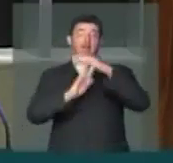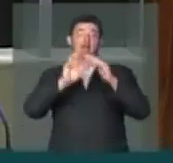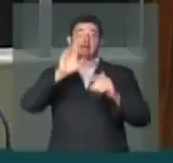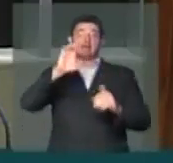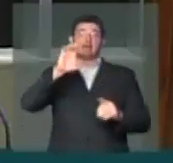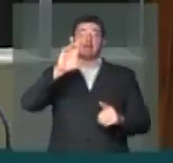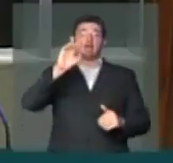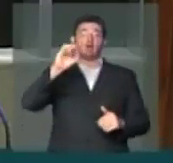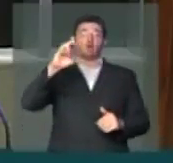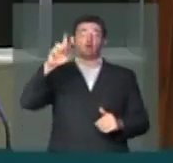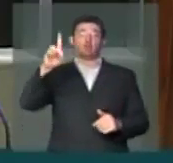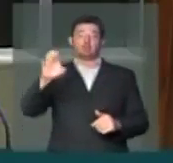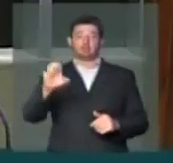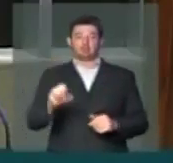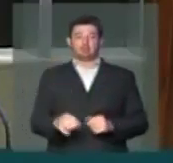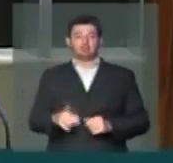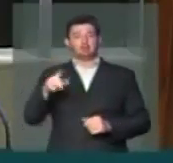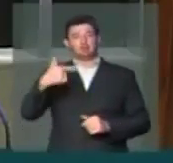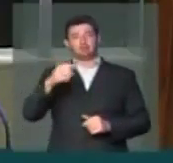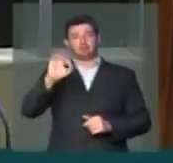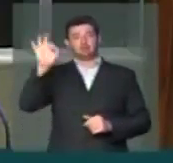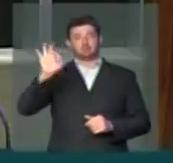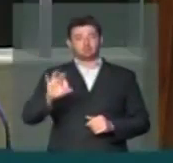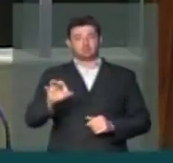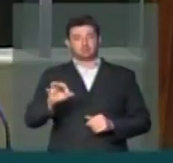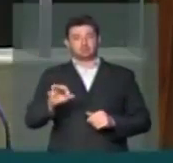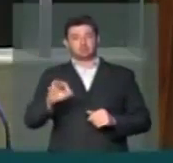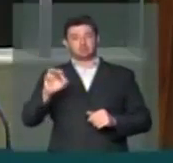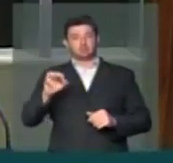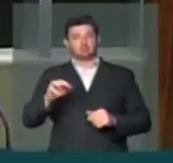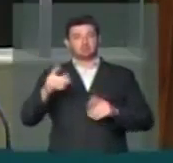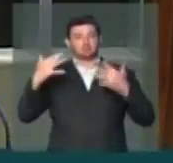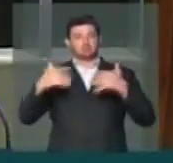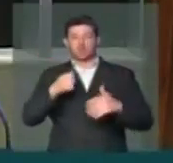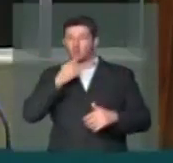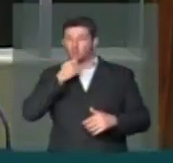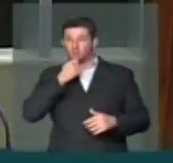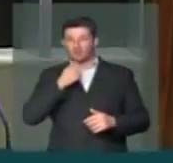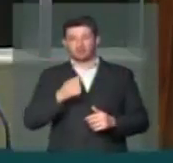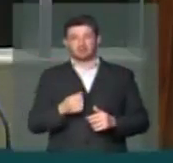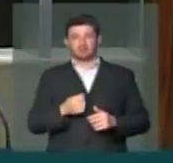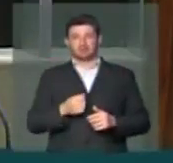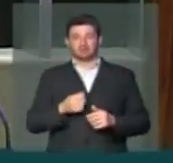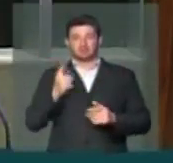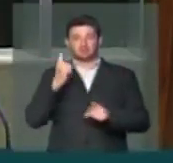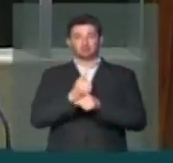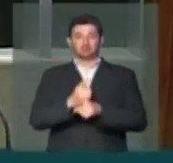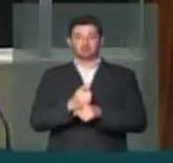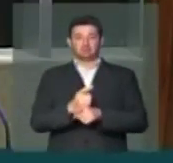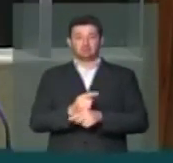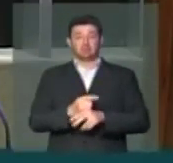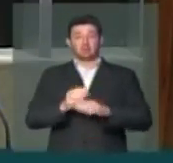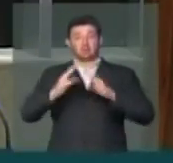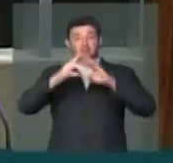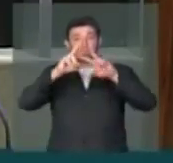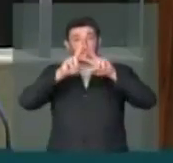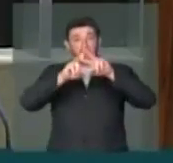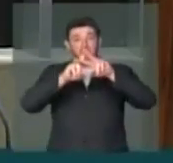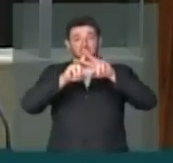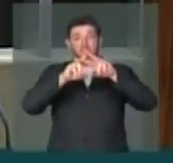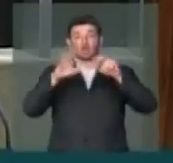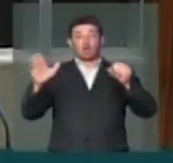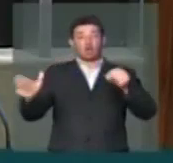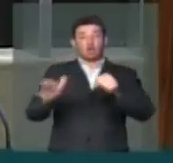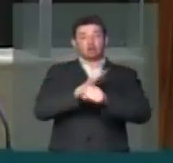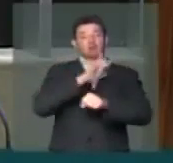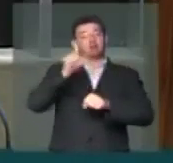sendo que quase 20% dos casos não são esclarecidos. a superlotação das prisões, que na verdade